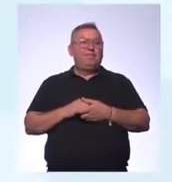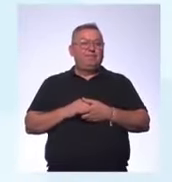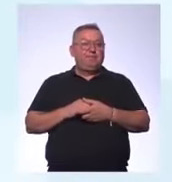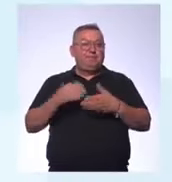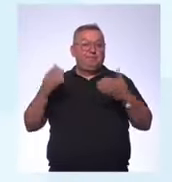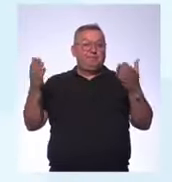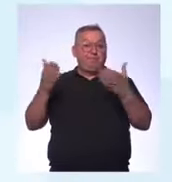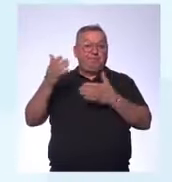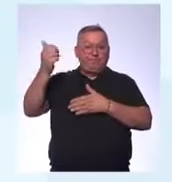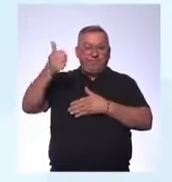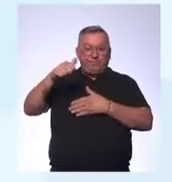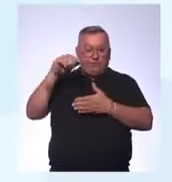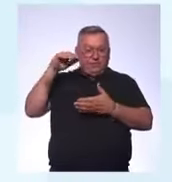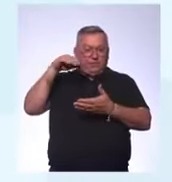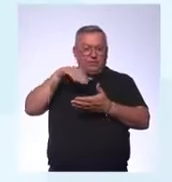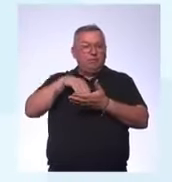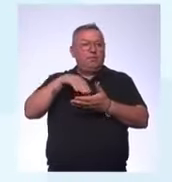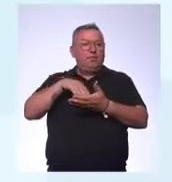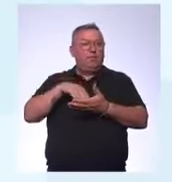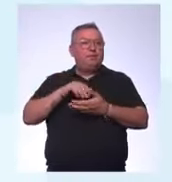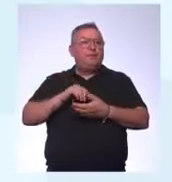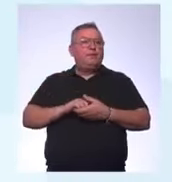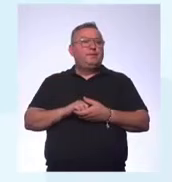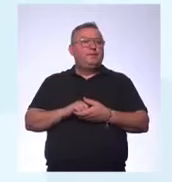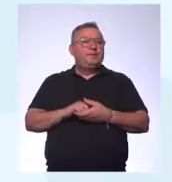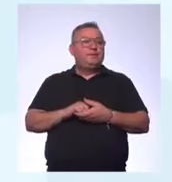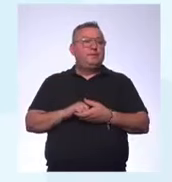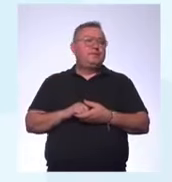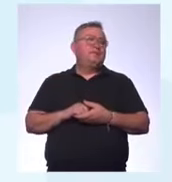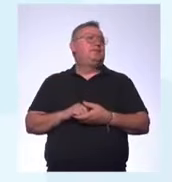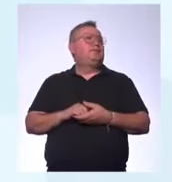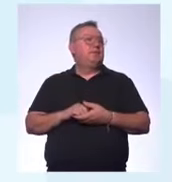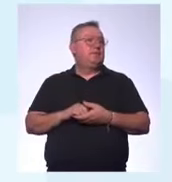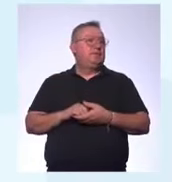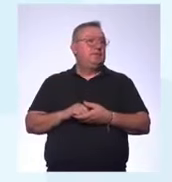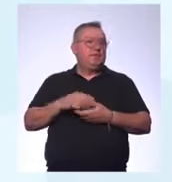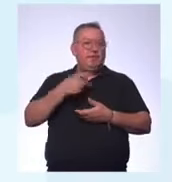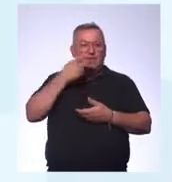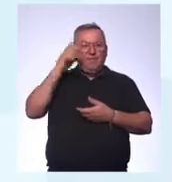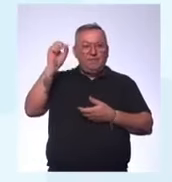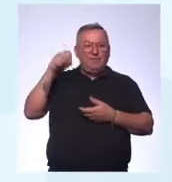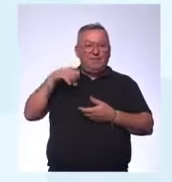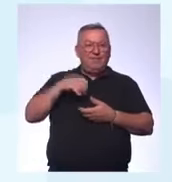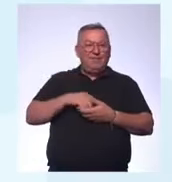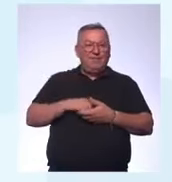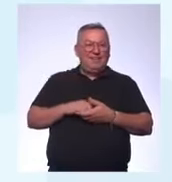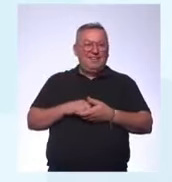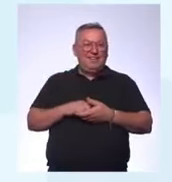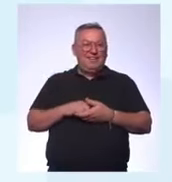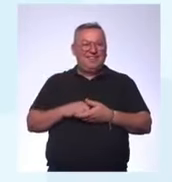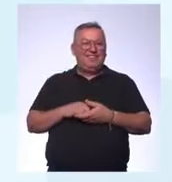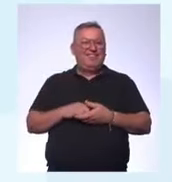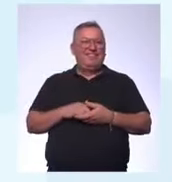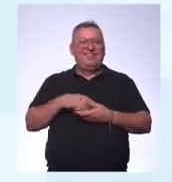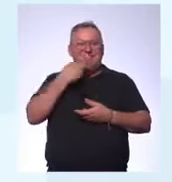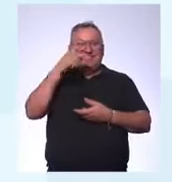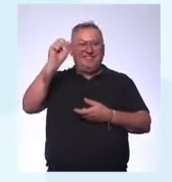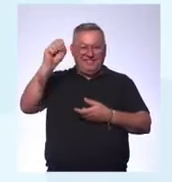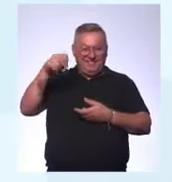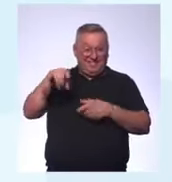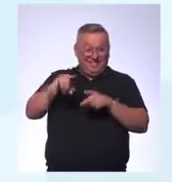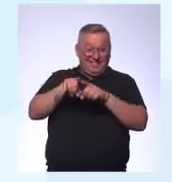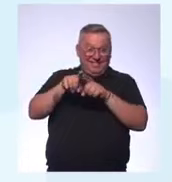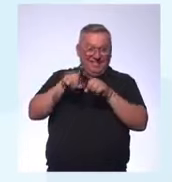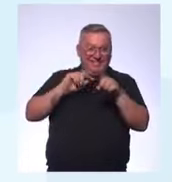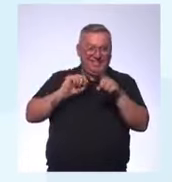Agora, uma avaliação final, hein? Tem que falar que sim, tá? Que a notícia é interessante, tá bom, gente? Ó, a notícia